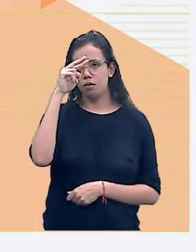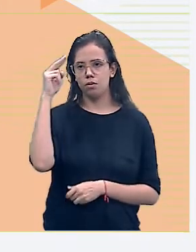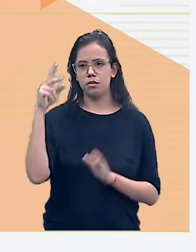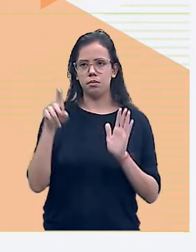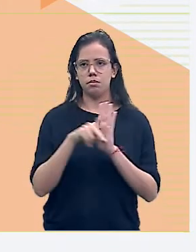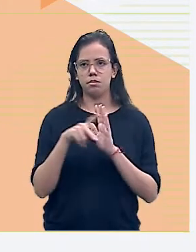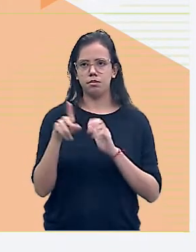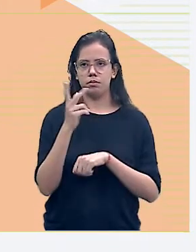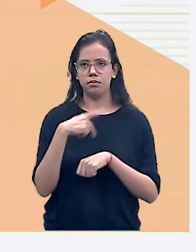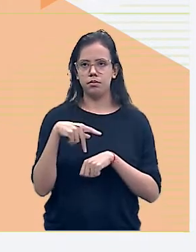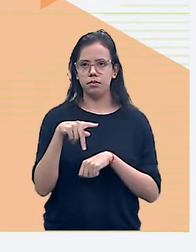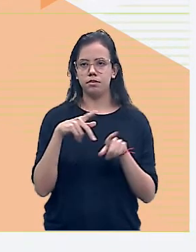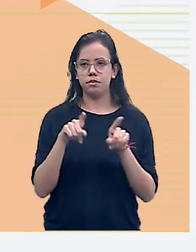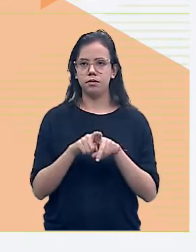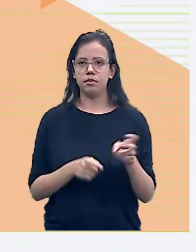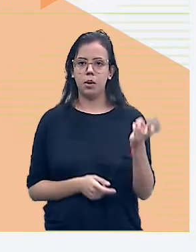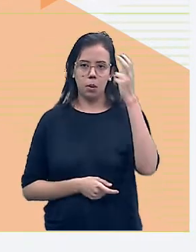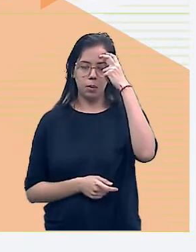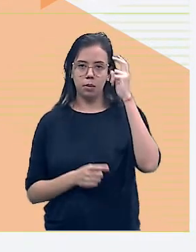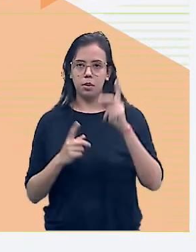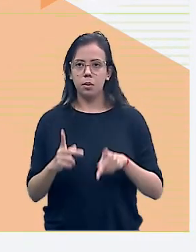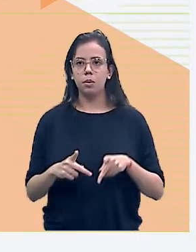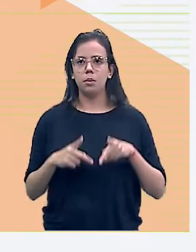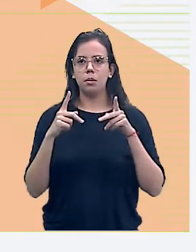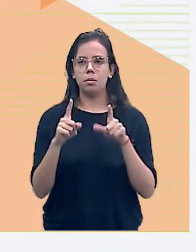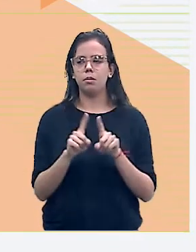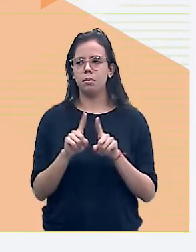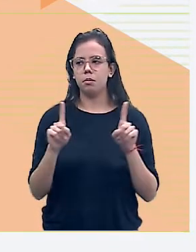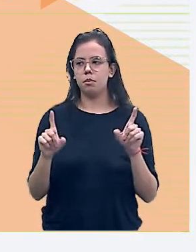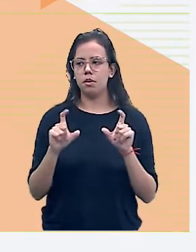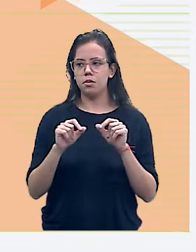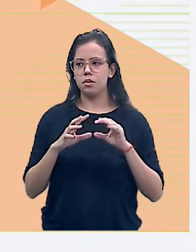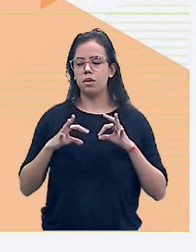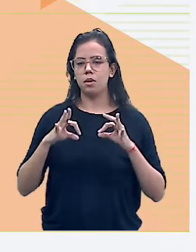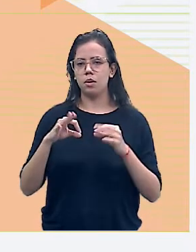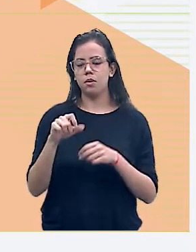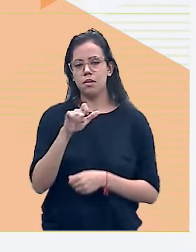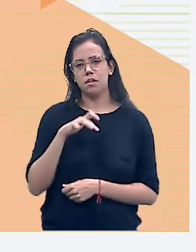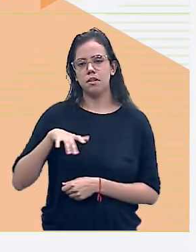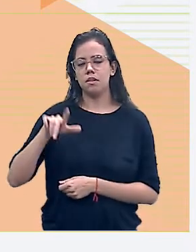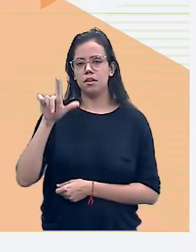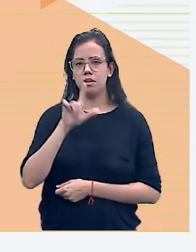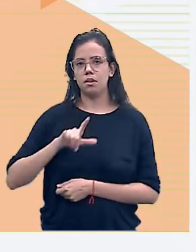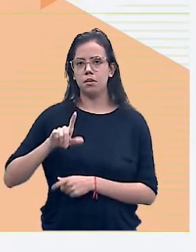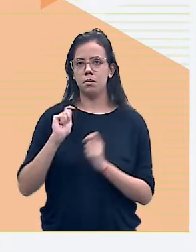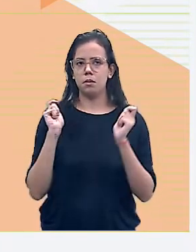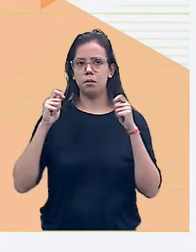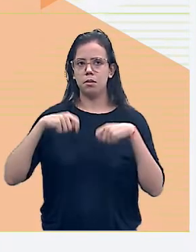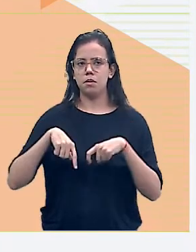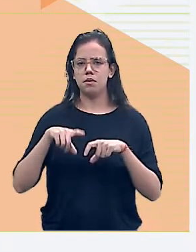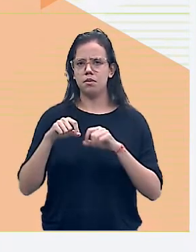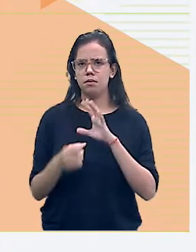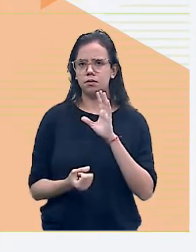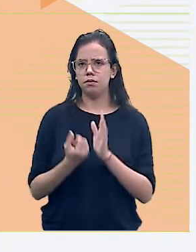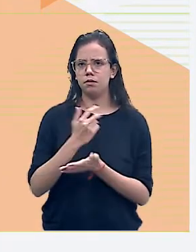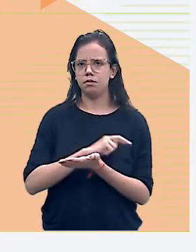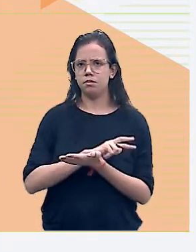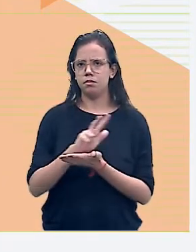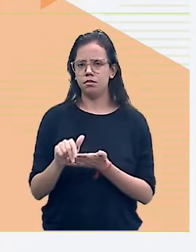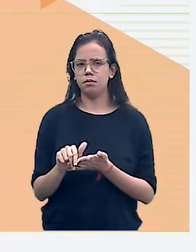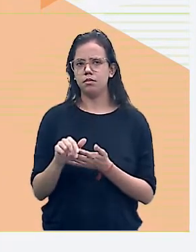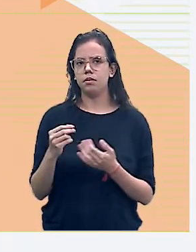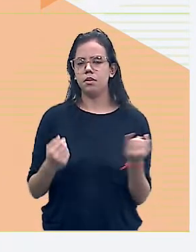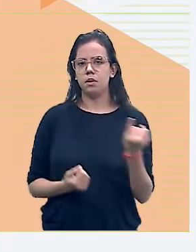conhecer a cultura do seu povo no entanto é todas as Vertentes literárias podem se tornar repertórios